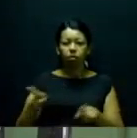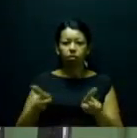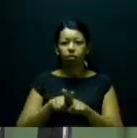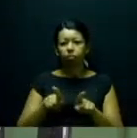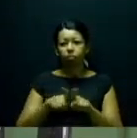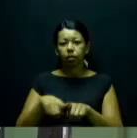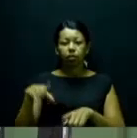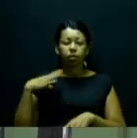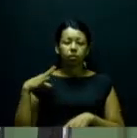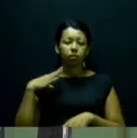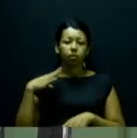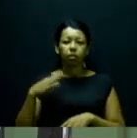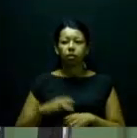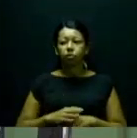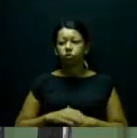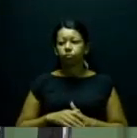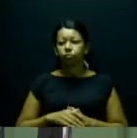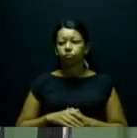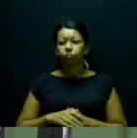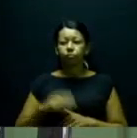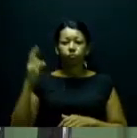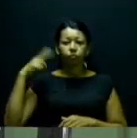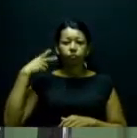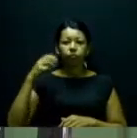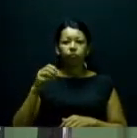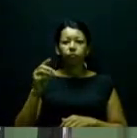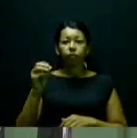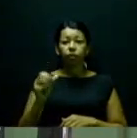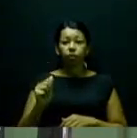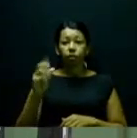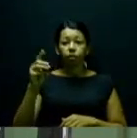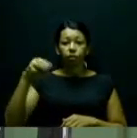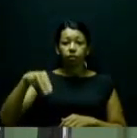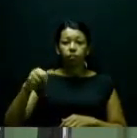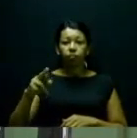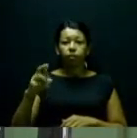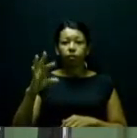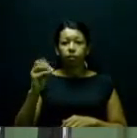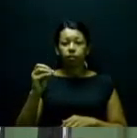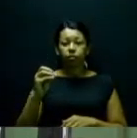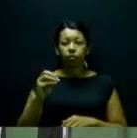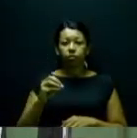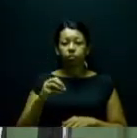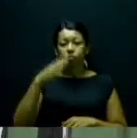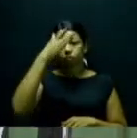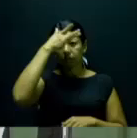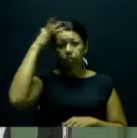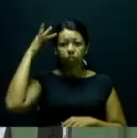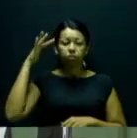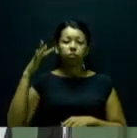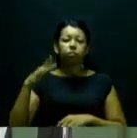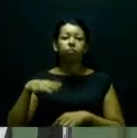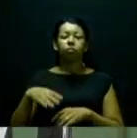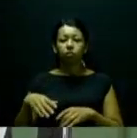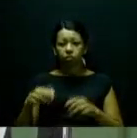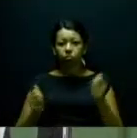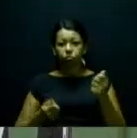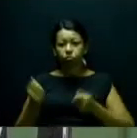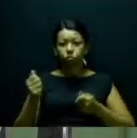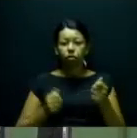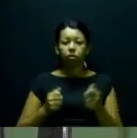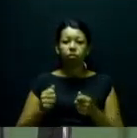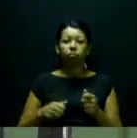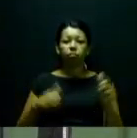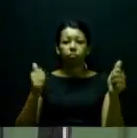centro. Encaminha-se. Do vereador Ademário da Silva Oliveira, agente de trânsito nas proximidades da unidade de ensino